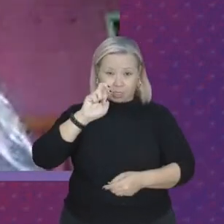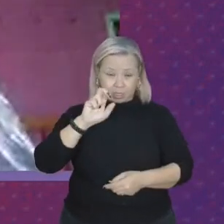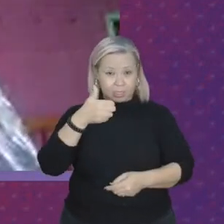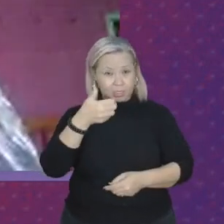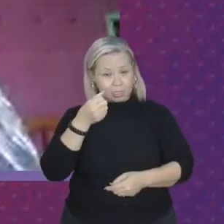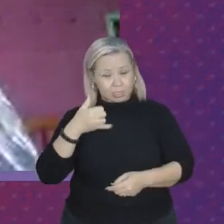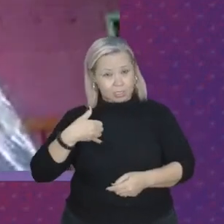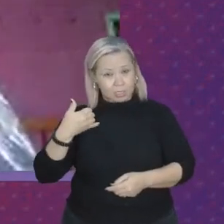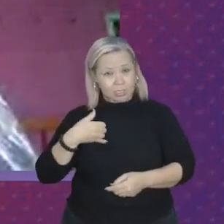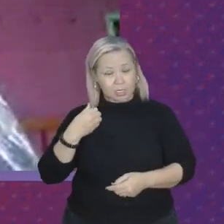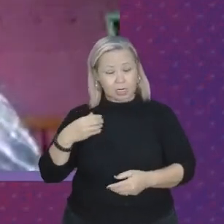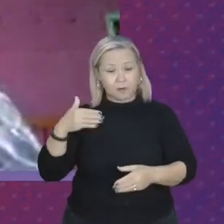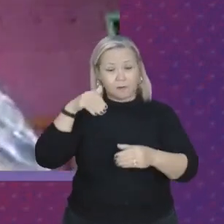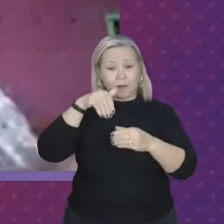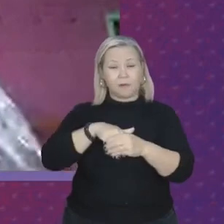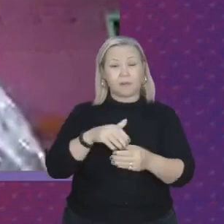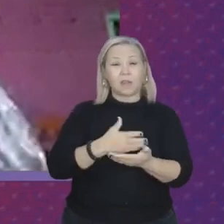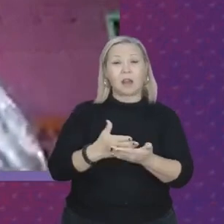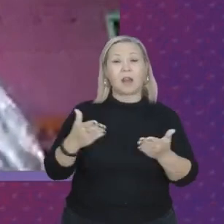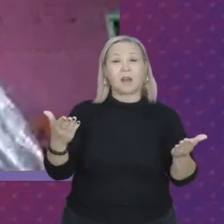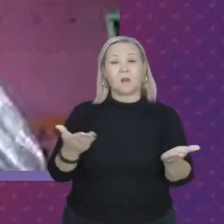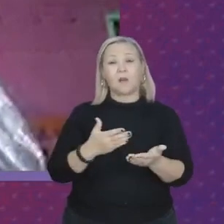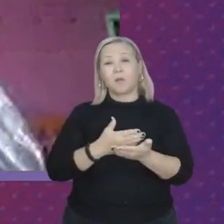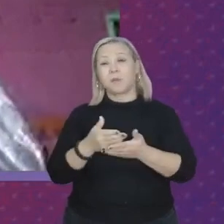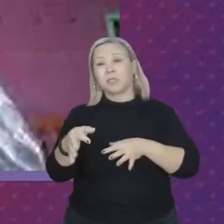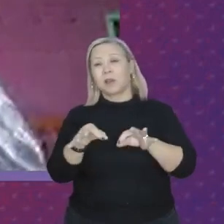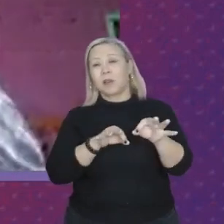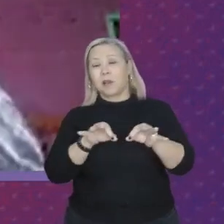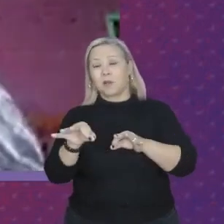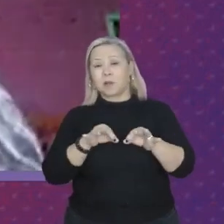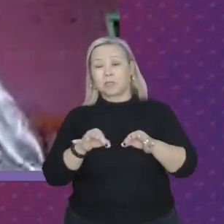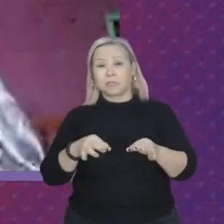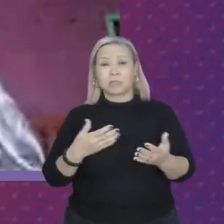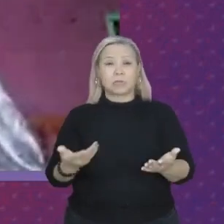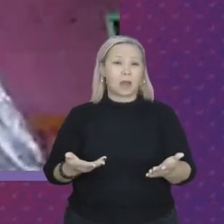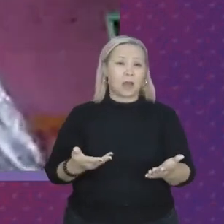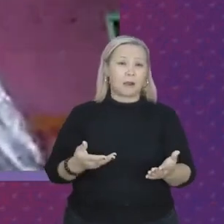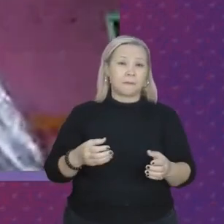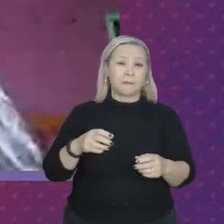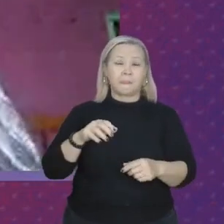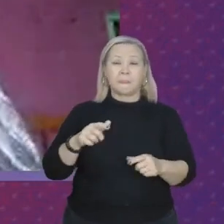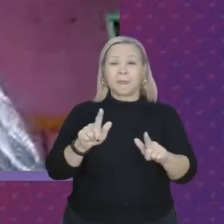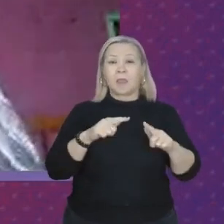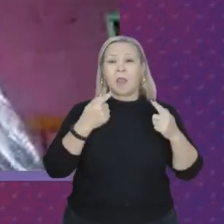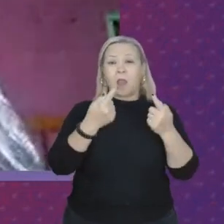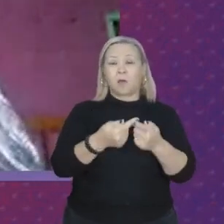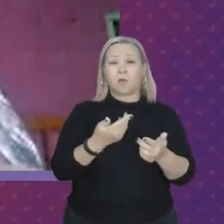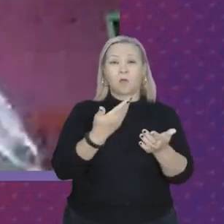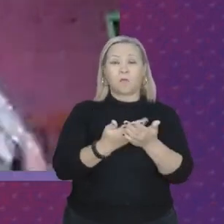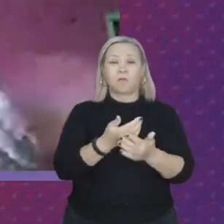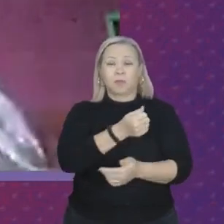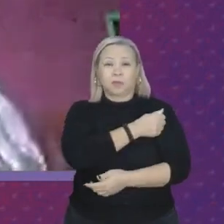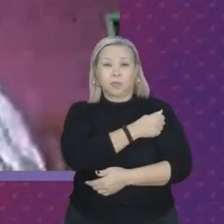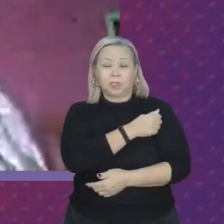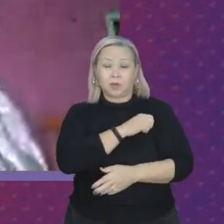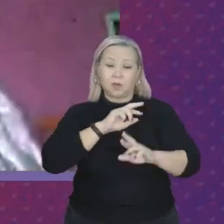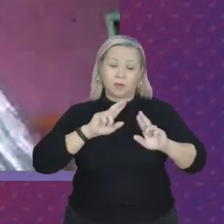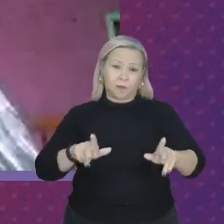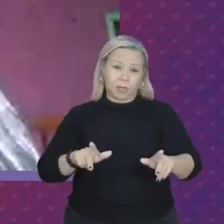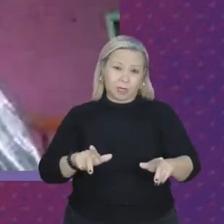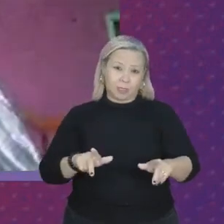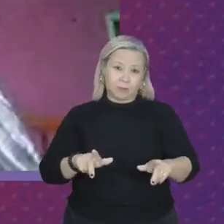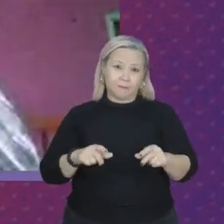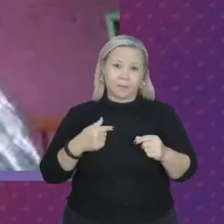que vai começar a votar agora, que está começando a organizar Grêmio Estudantil, é uma linguagem completamente diferente, né? Eu, malemar, sei mexer